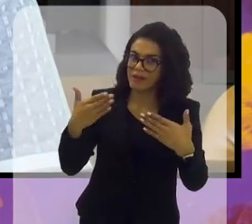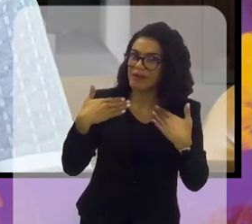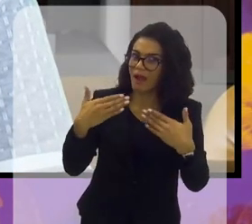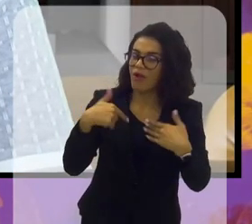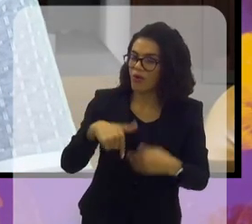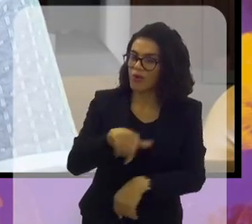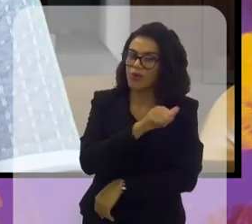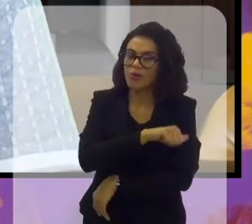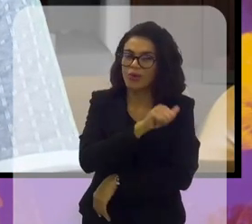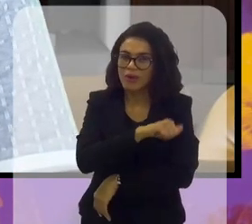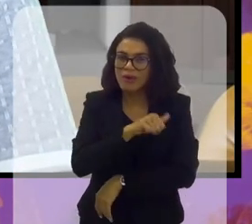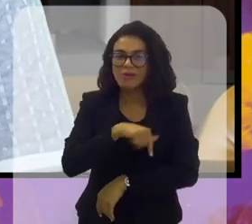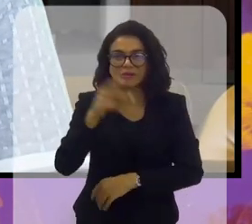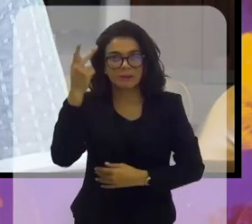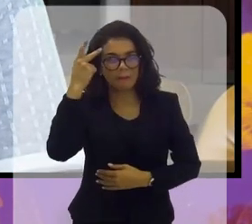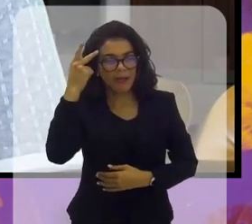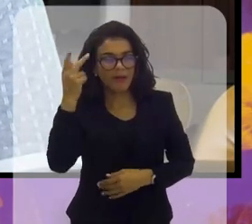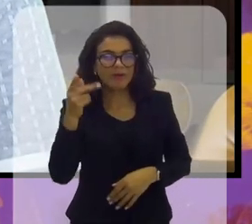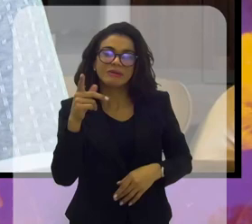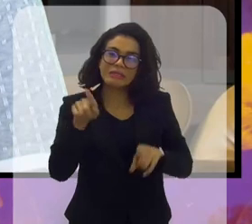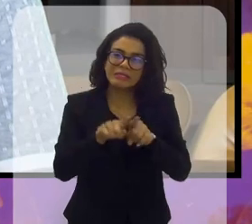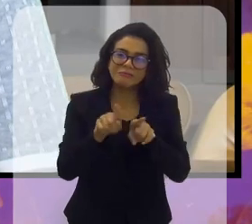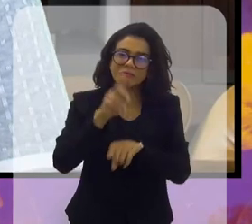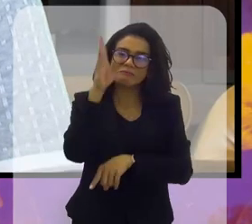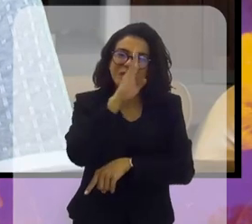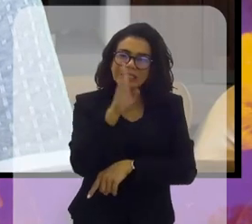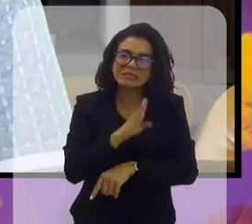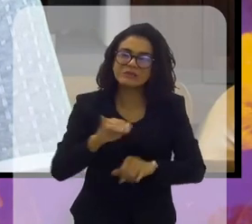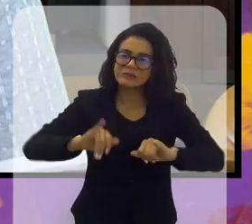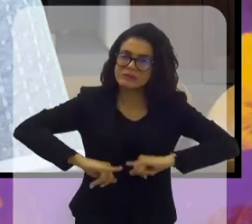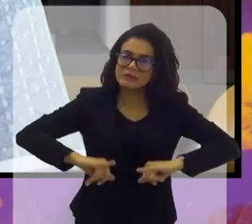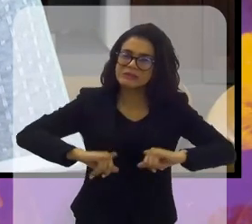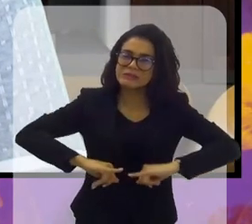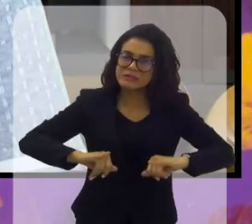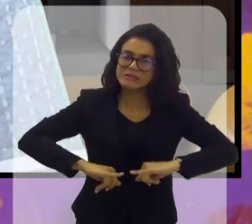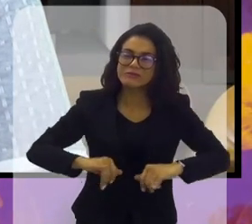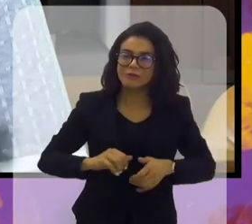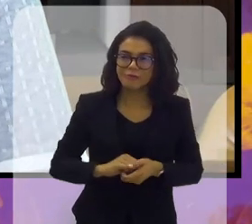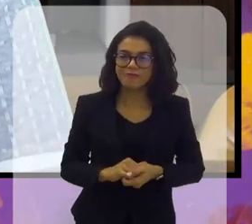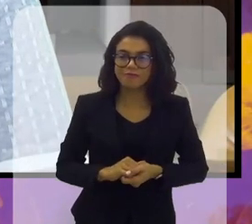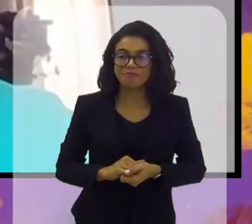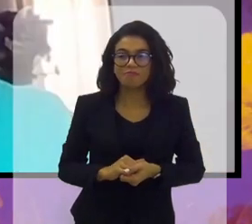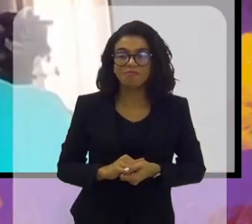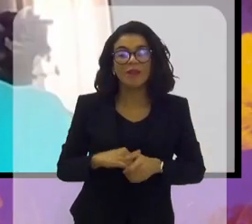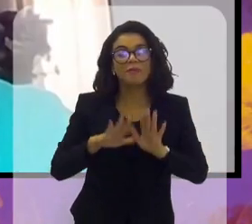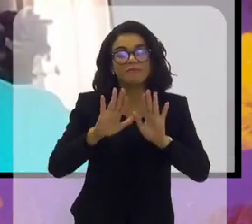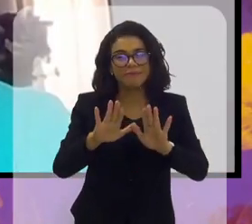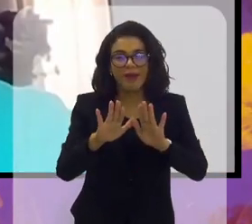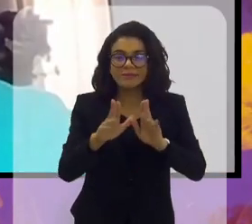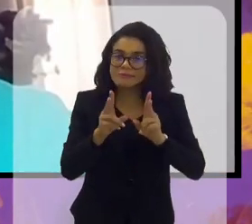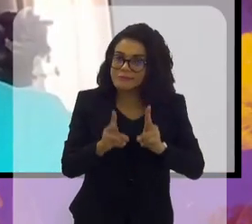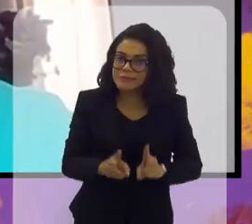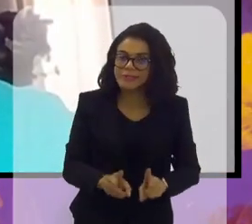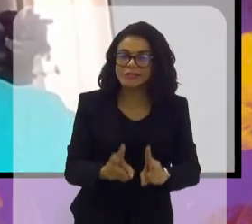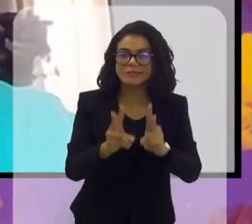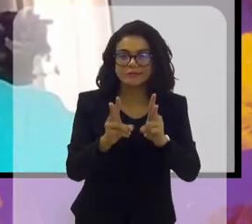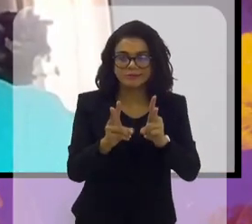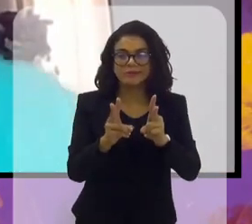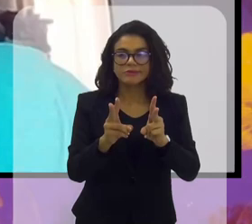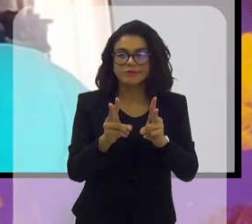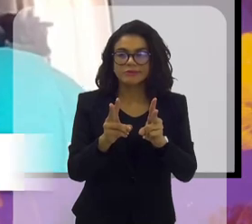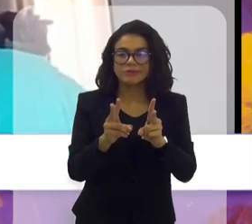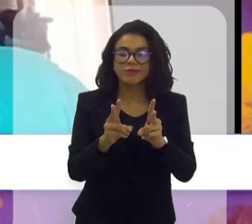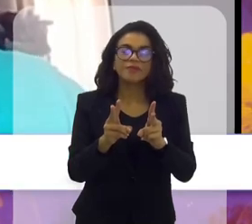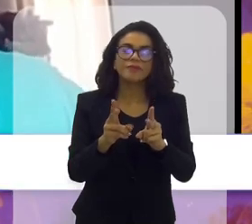Janeiro. E não só Menos no mal, Rio. tem É Belo ajudado. Horizonte, São Paulo, o Brasil Mas tem quase todo ajudado, está tem ajudado. sofrendo com isso também. Sim. Tem ajudado, mas